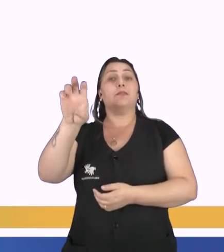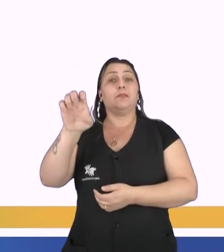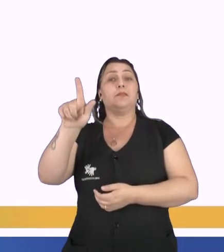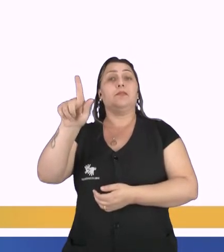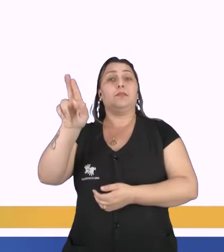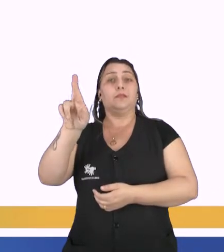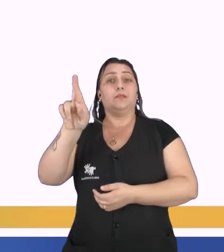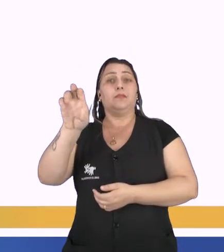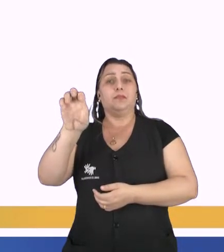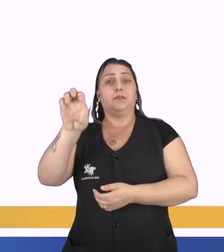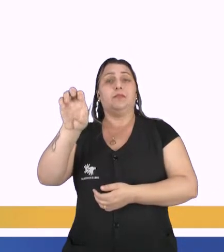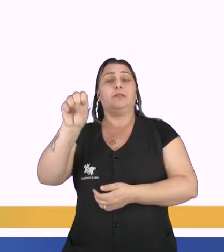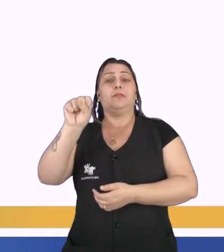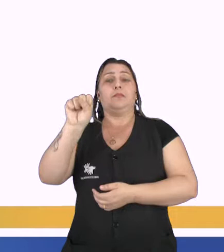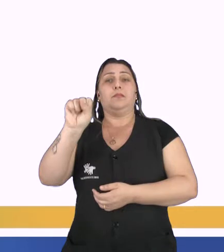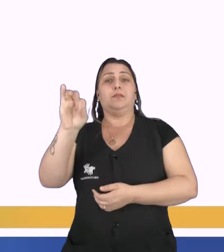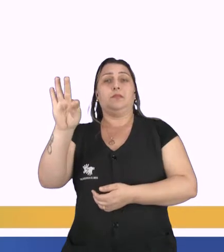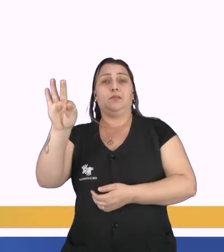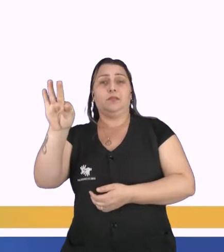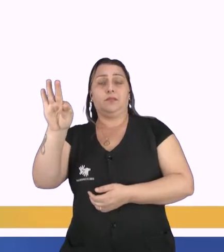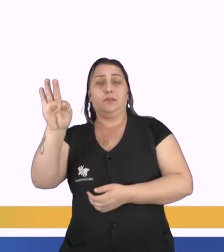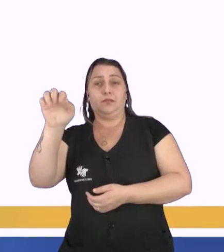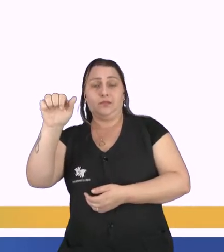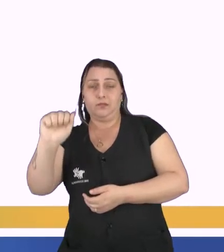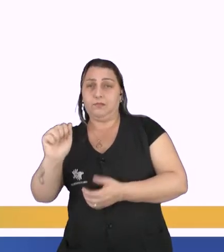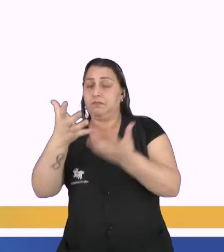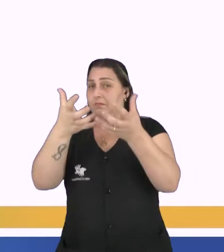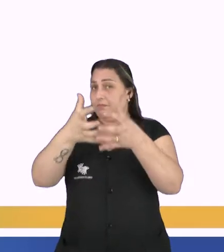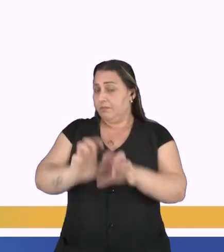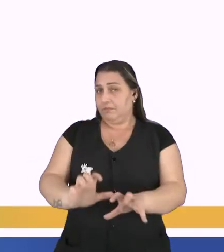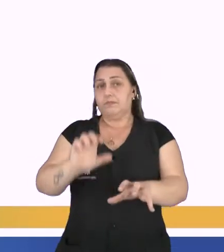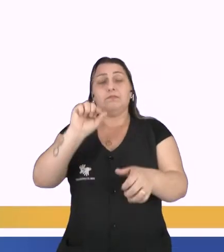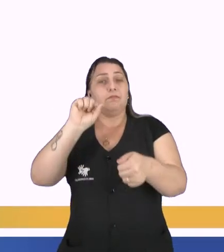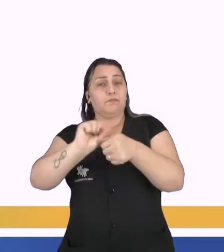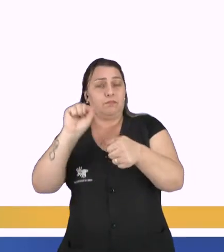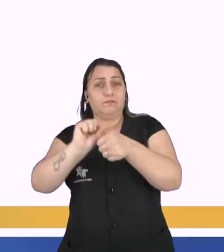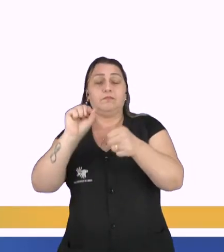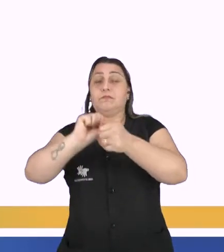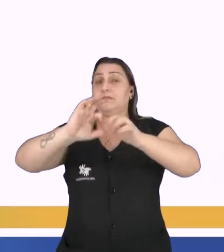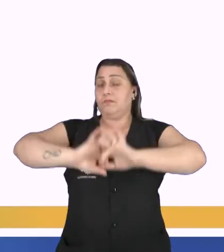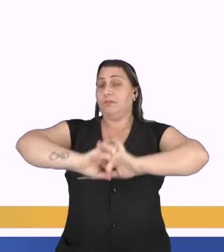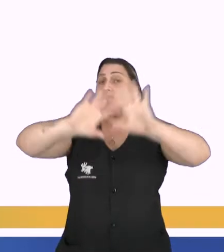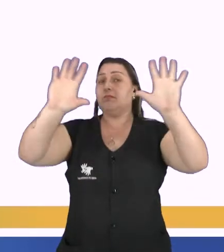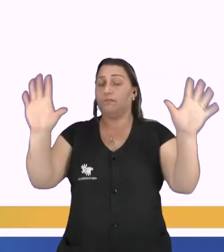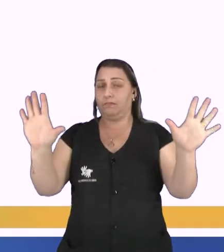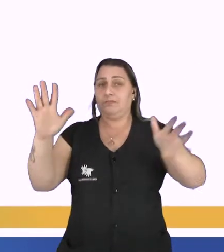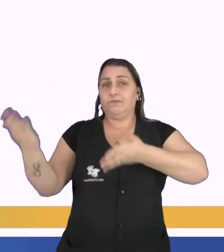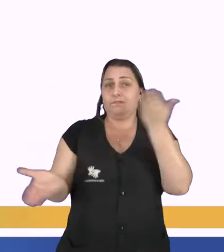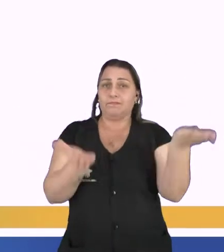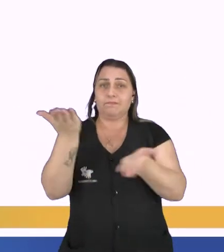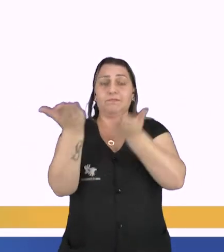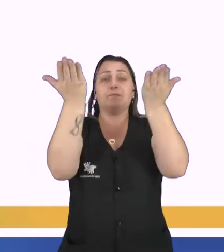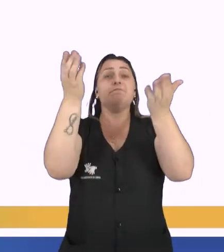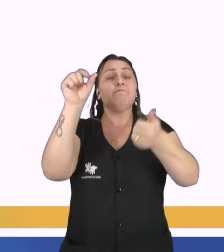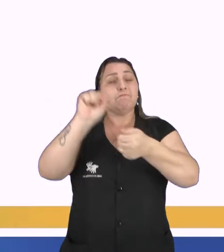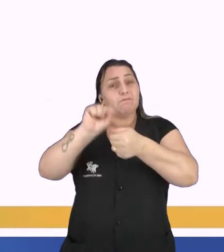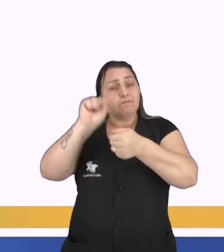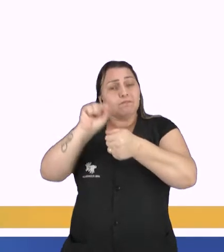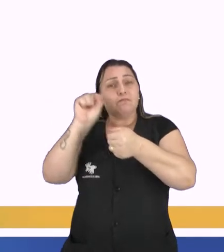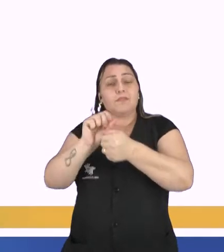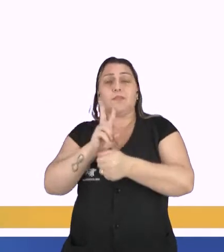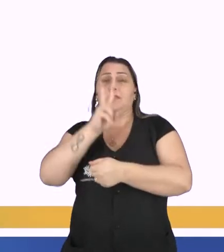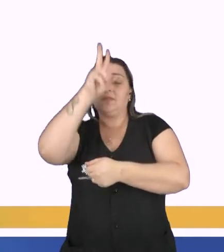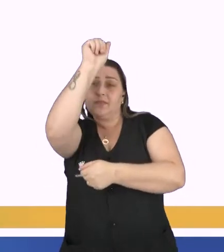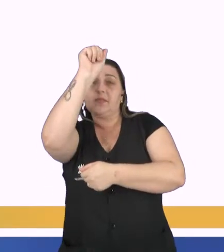também os regressistas, né? Que eles não estavam dispostos a fazer concessões aos liberais exaltados. Eram favoráveis ao